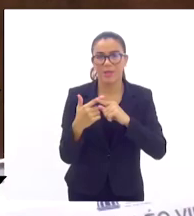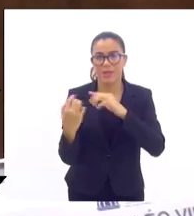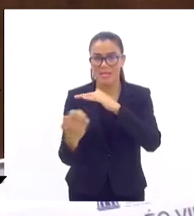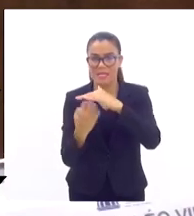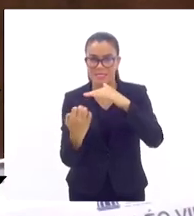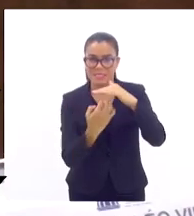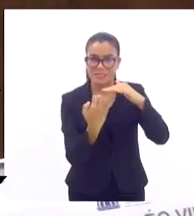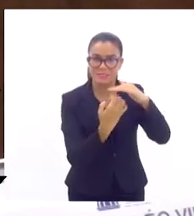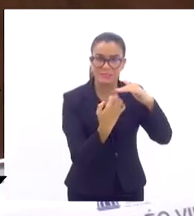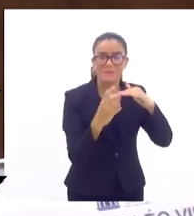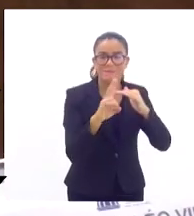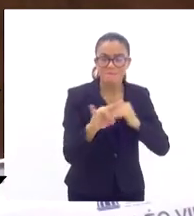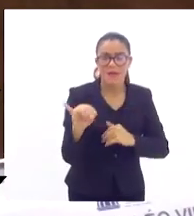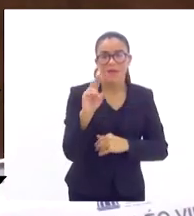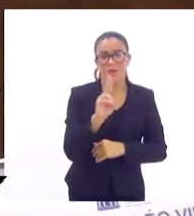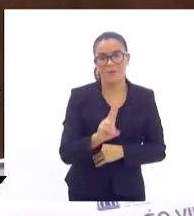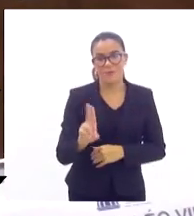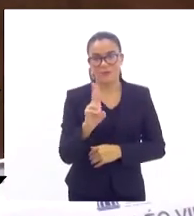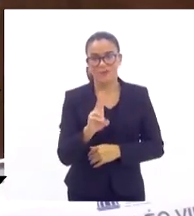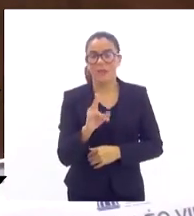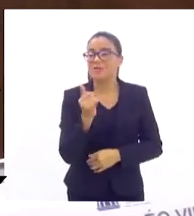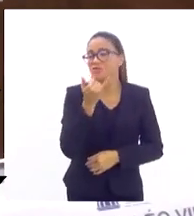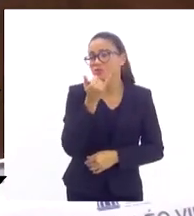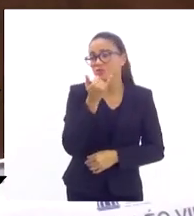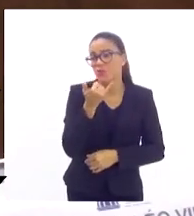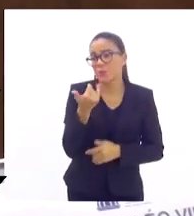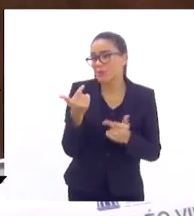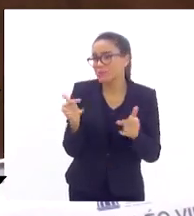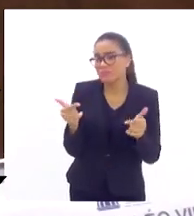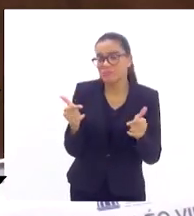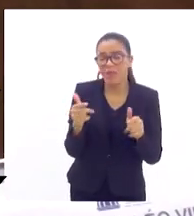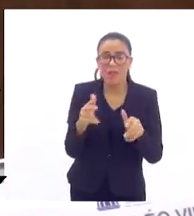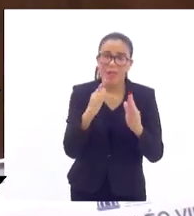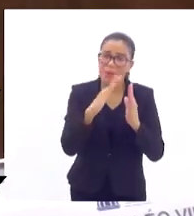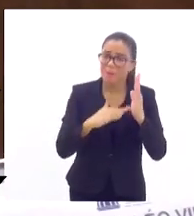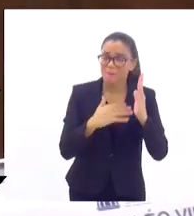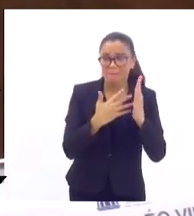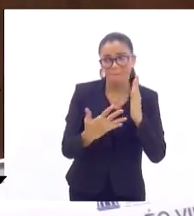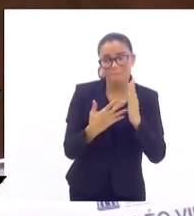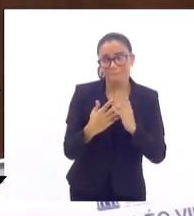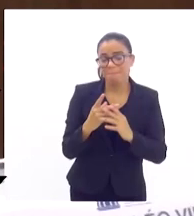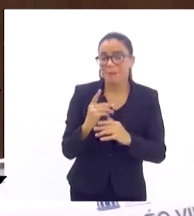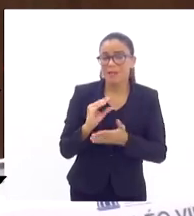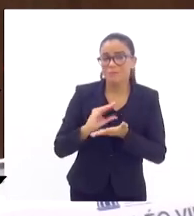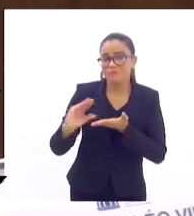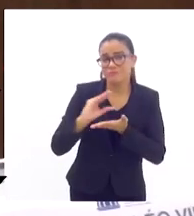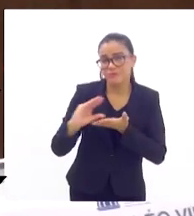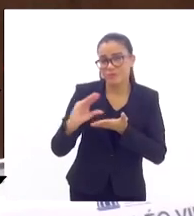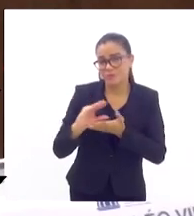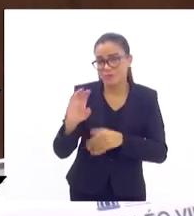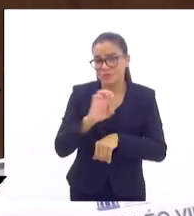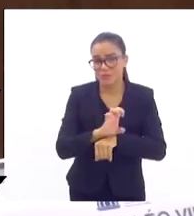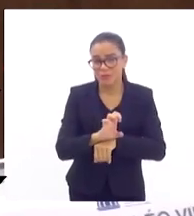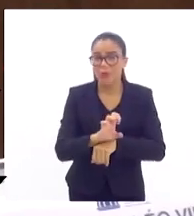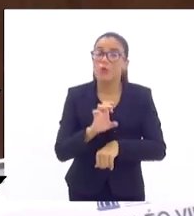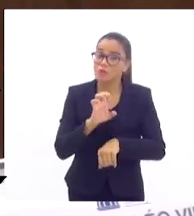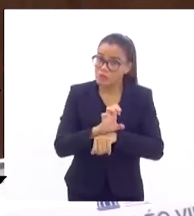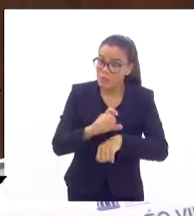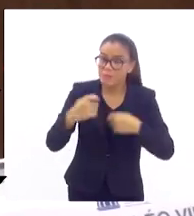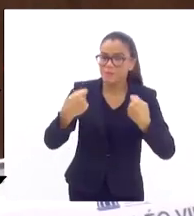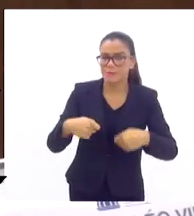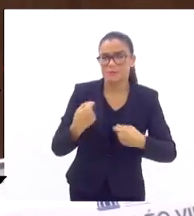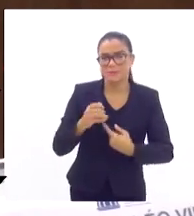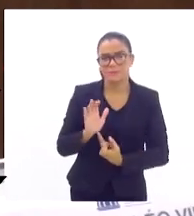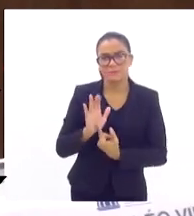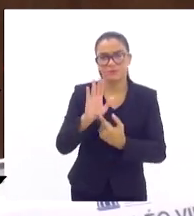isso também como desculpa para não apresentar seu plano de investimento, porque o Estado tem que fazer a parte dele e apresentar o plano de segurança hídrica